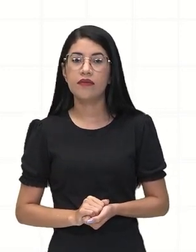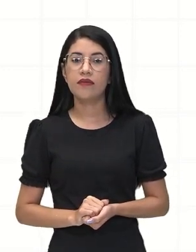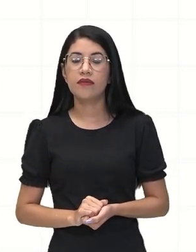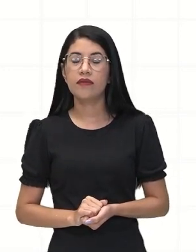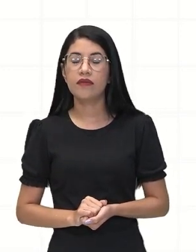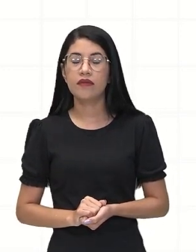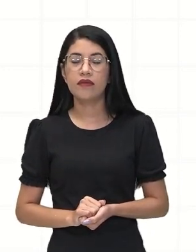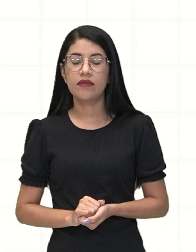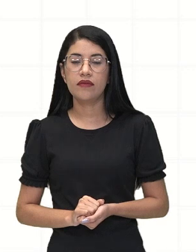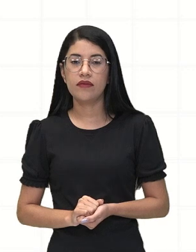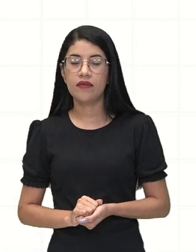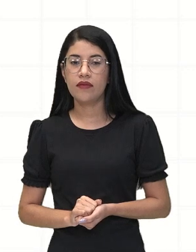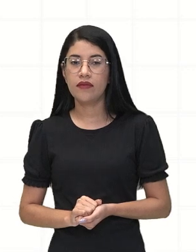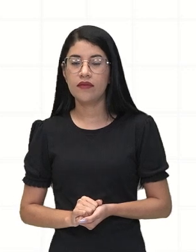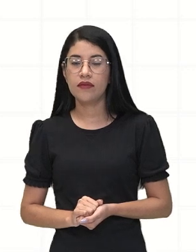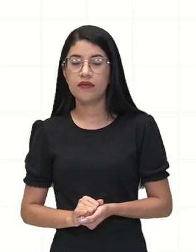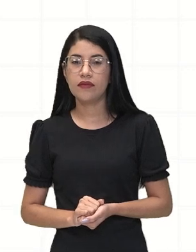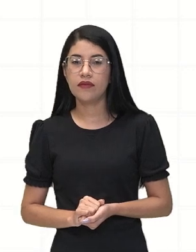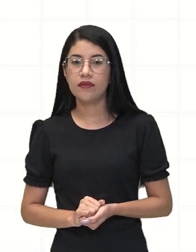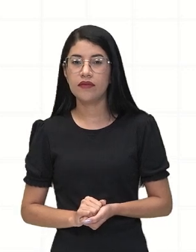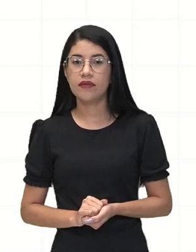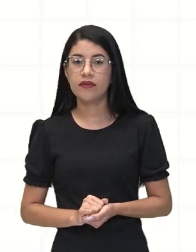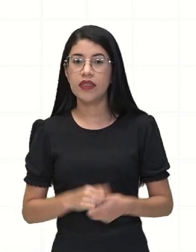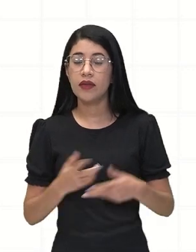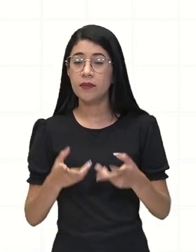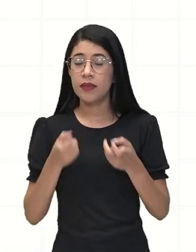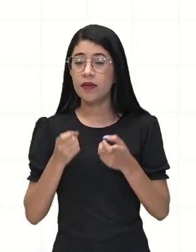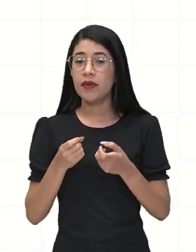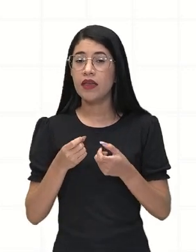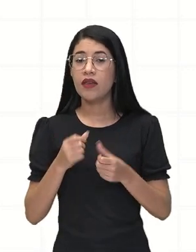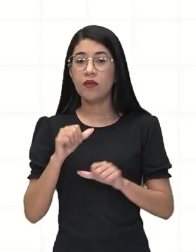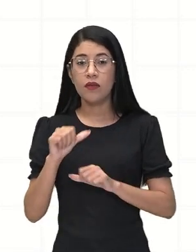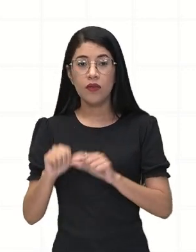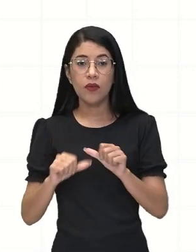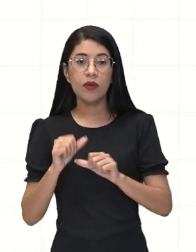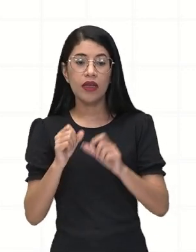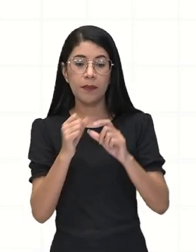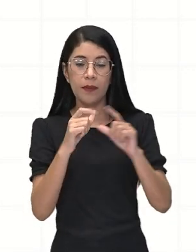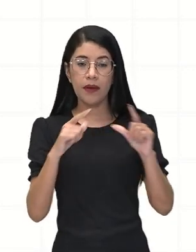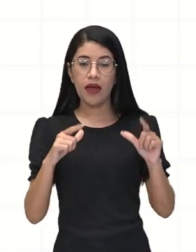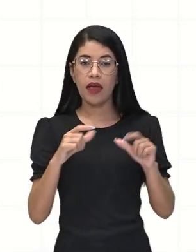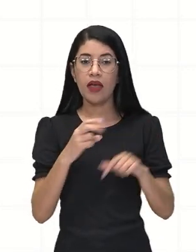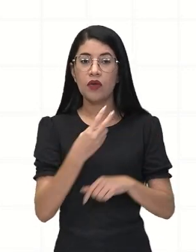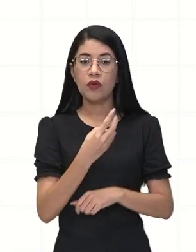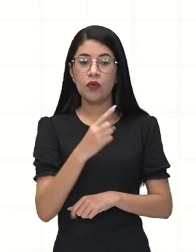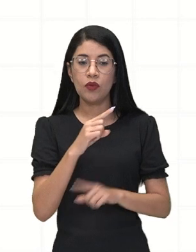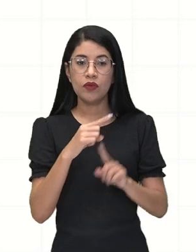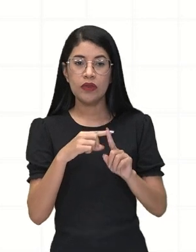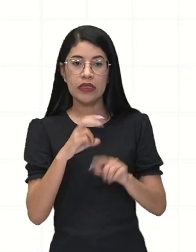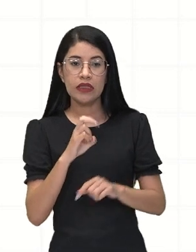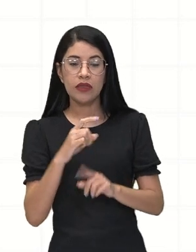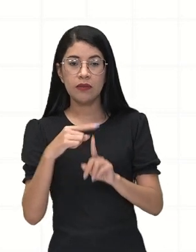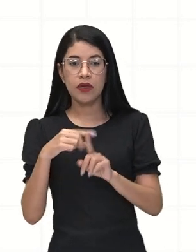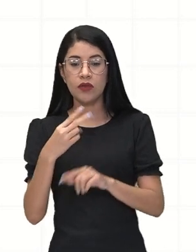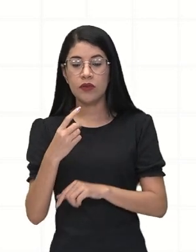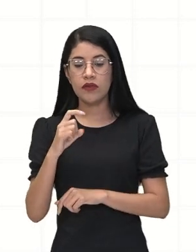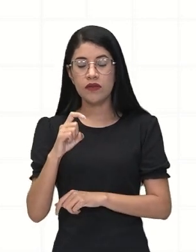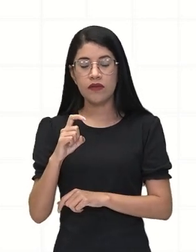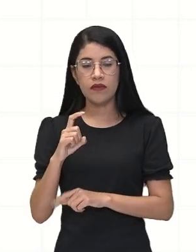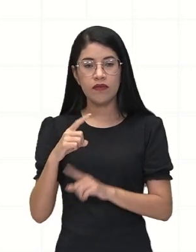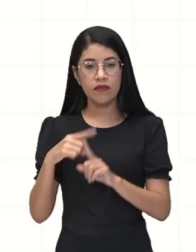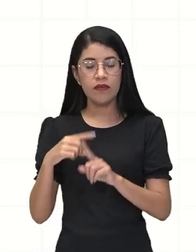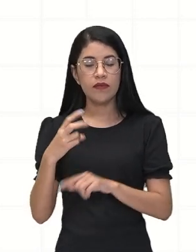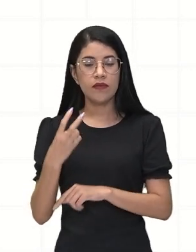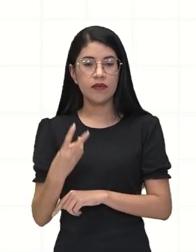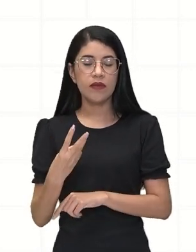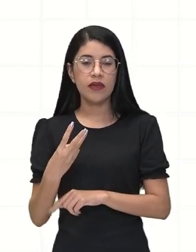Então, eu reescrevi toda a nossa equação lá, o 2, como sendo 2 vezes, e o fator dessa soma